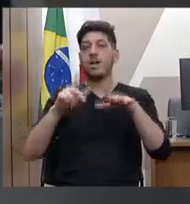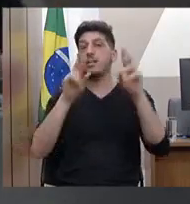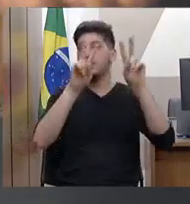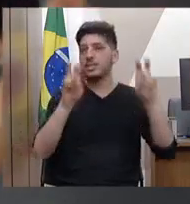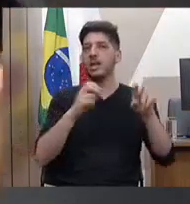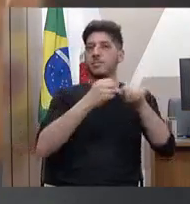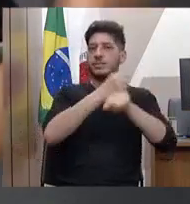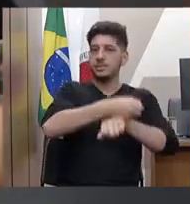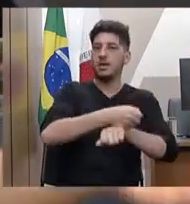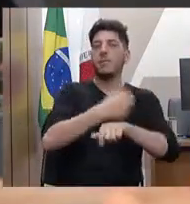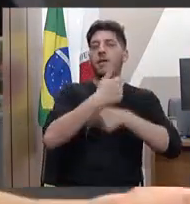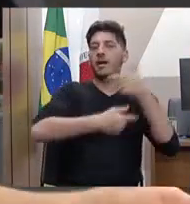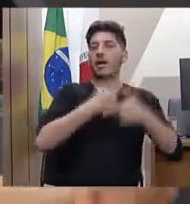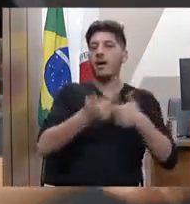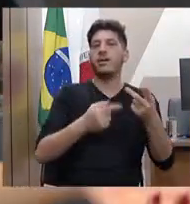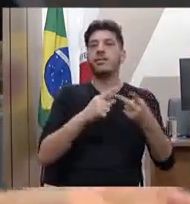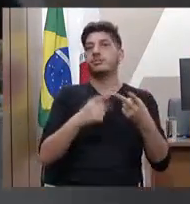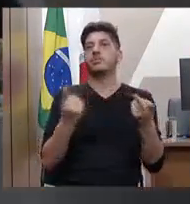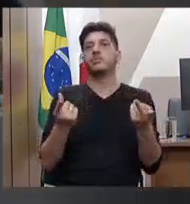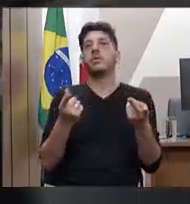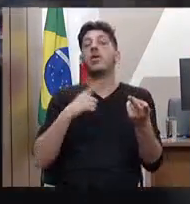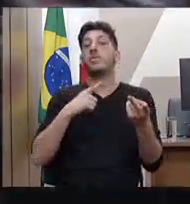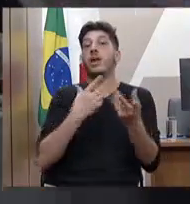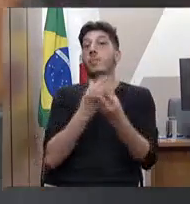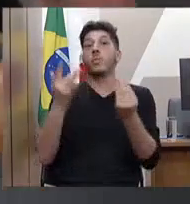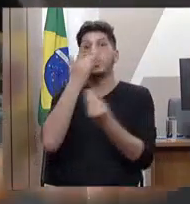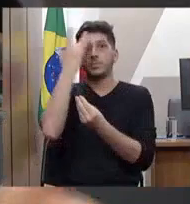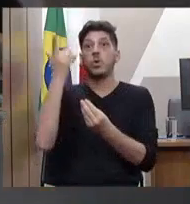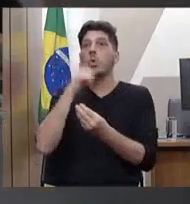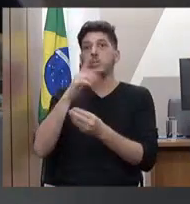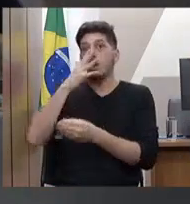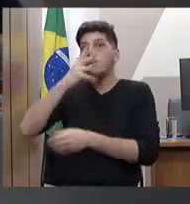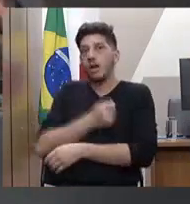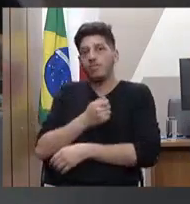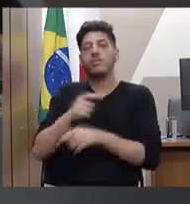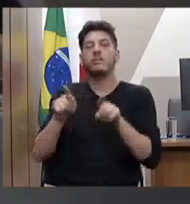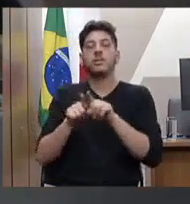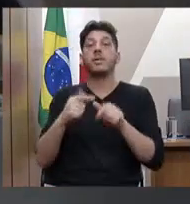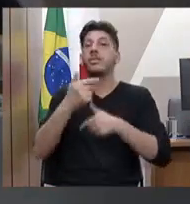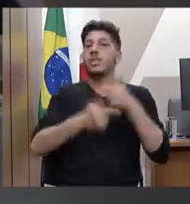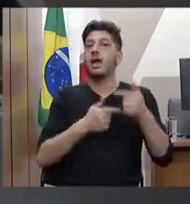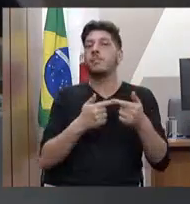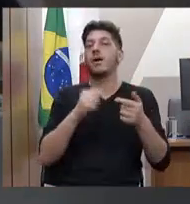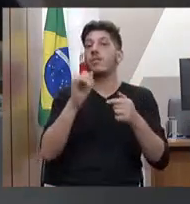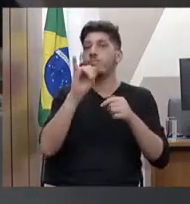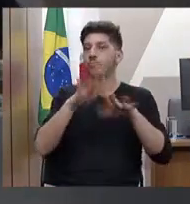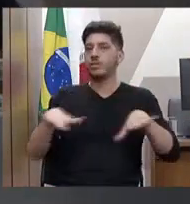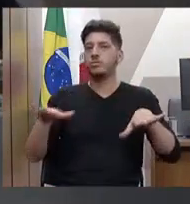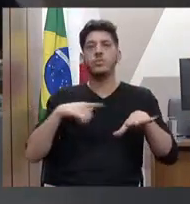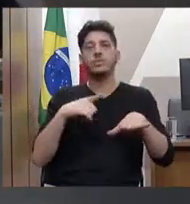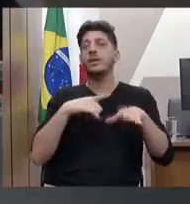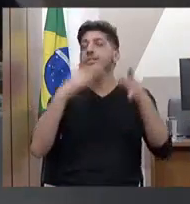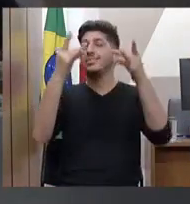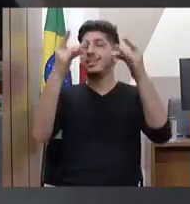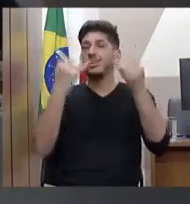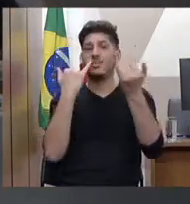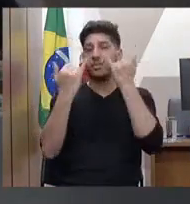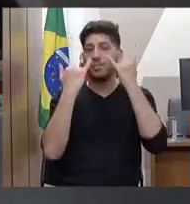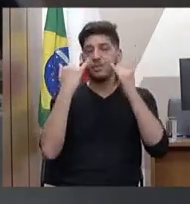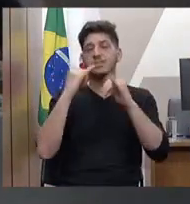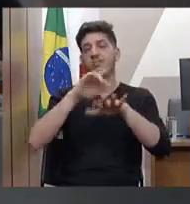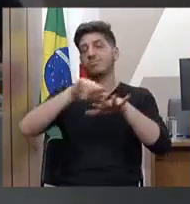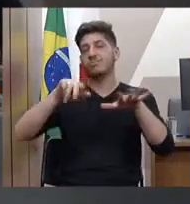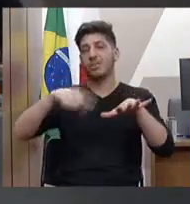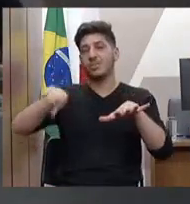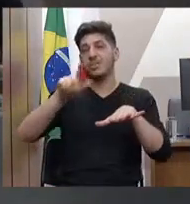qual cidade do município que tem mais mais trabalhadores foram resgatados tem a questão do trabalho infantil Então são vários temas que são